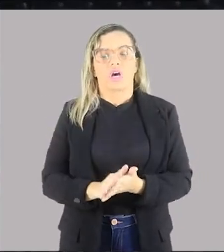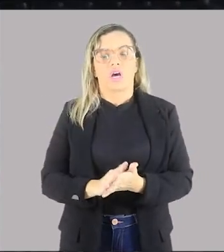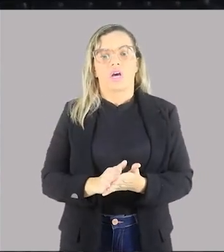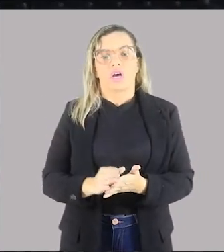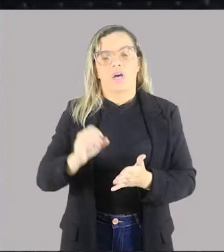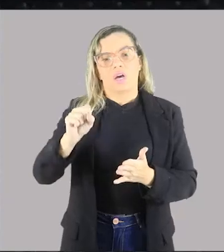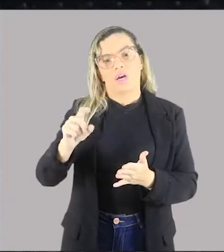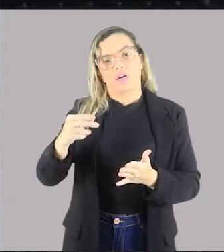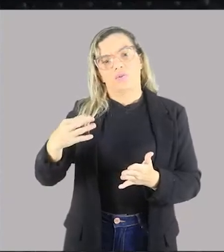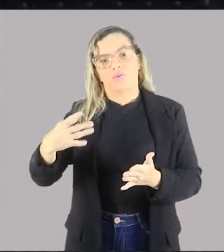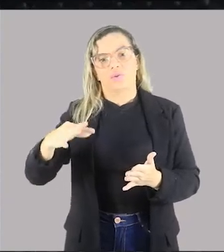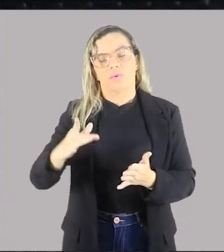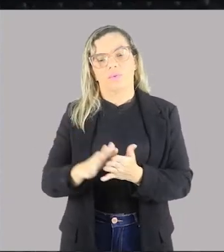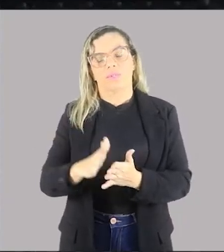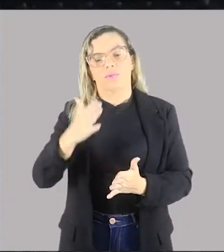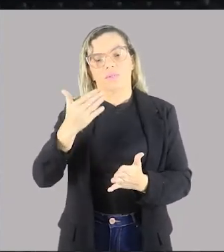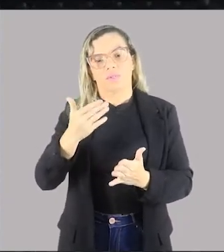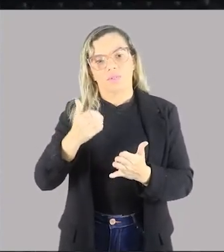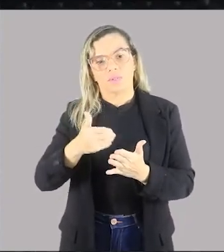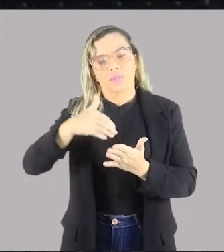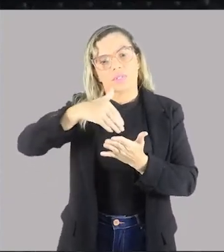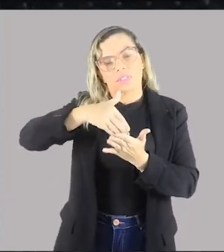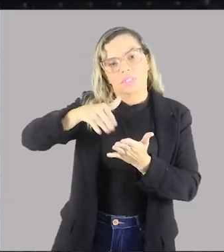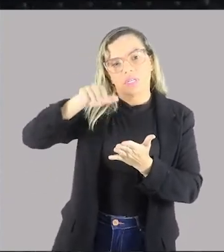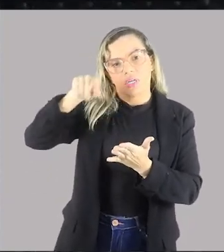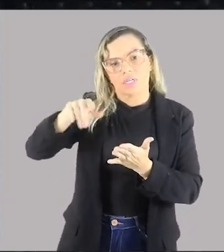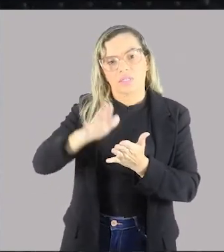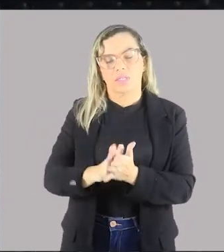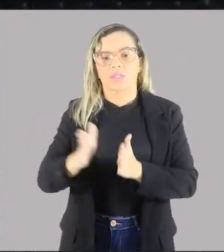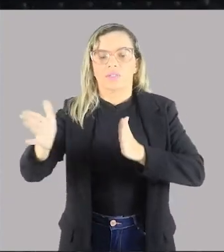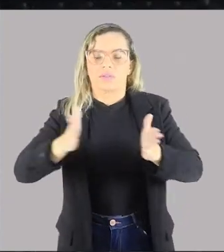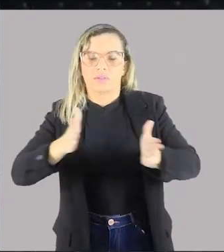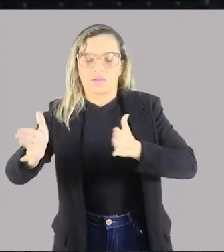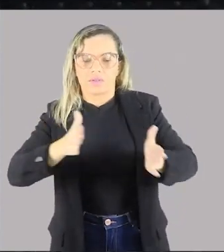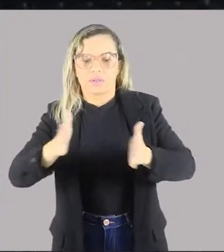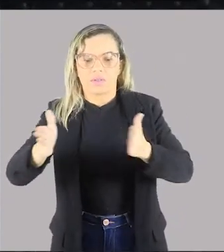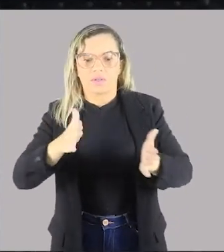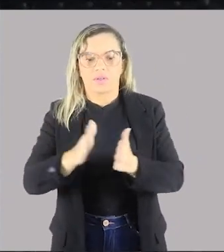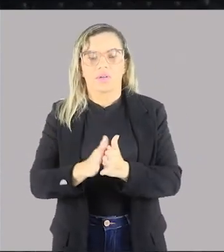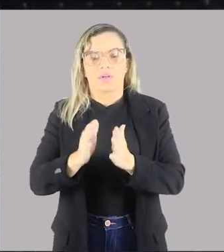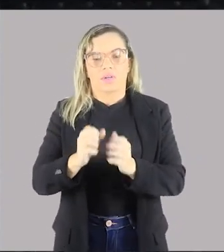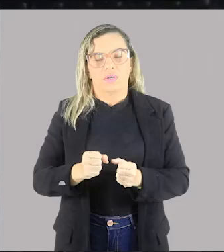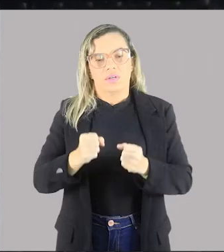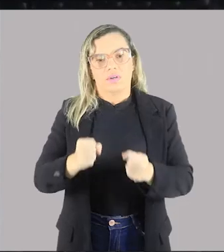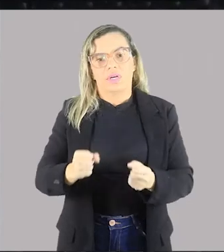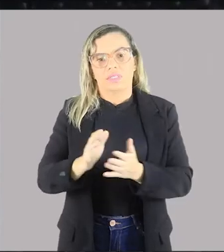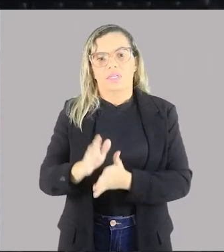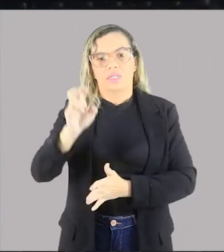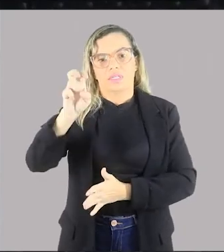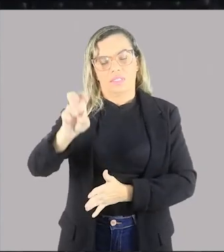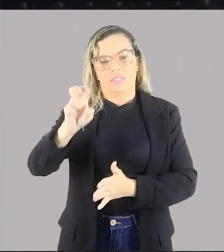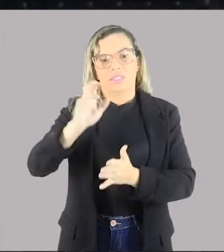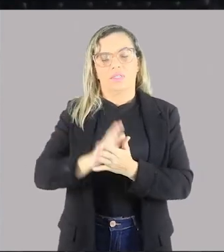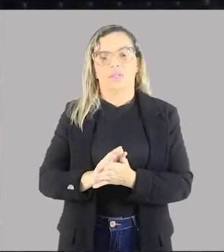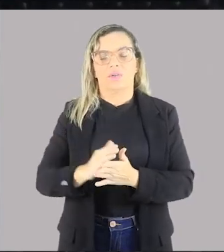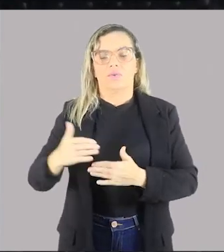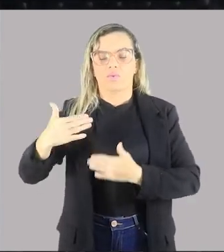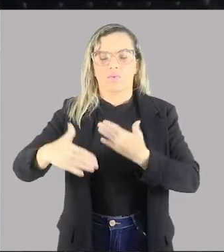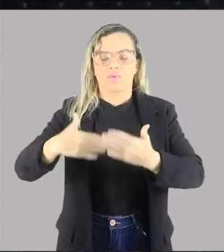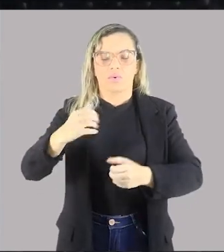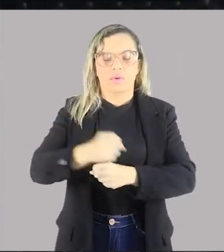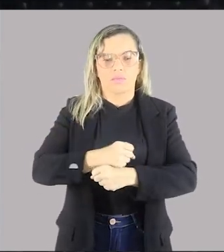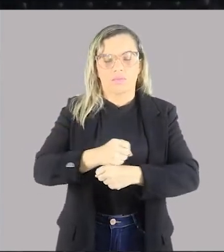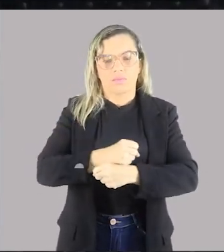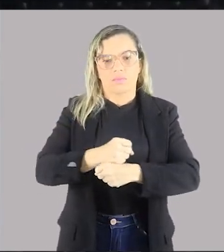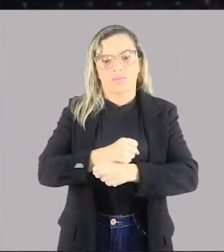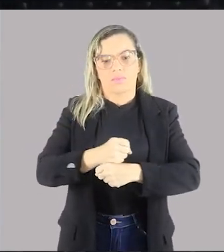anos para a reabilitação do servidor público, nesse caso, o servidor público federal. Perfeito? Lembrem-se disso. Mas vamos trabalhar ao